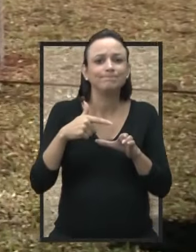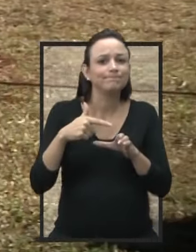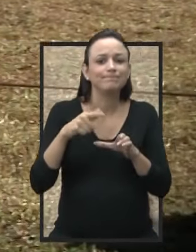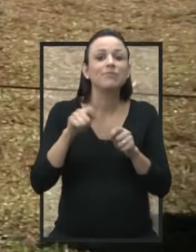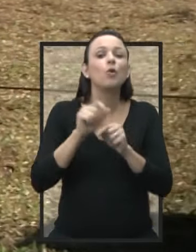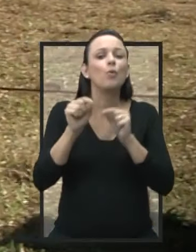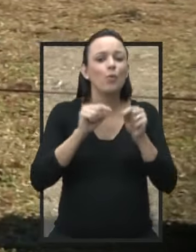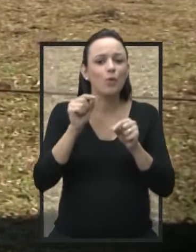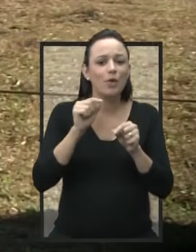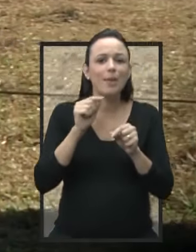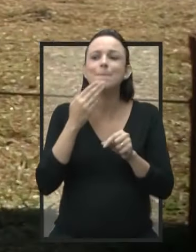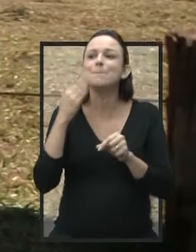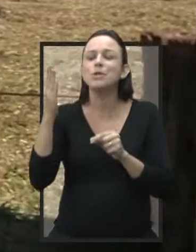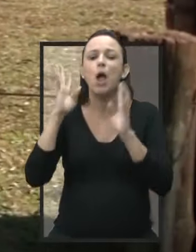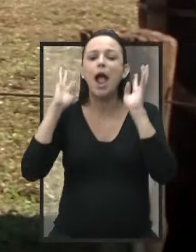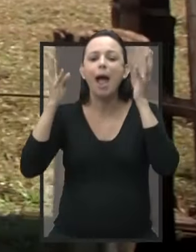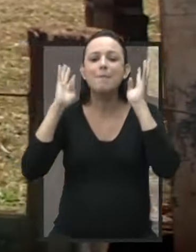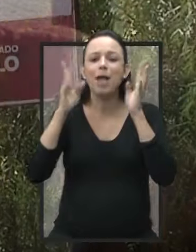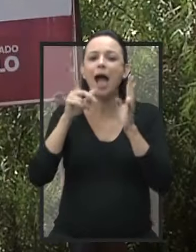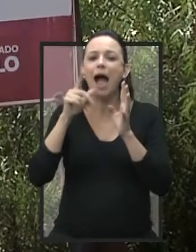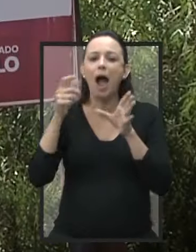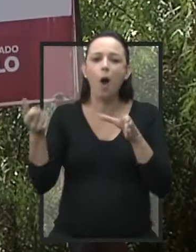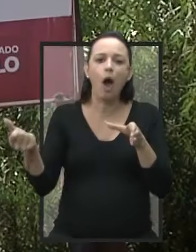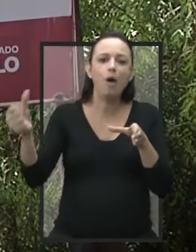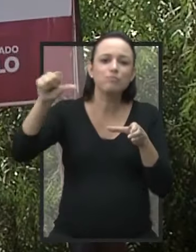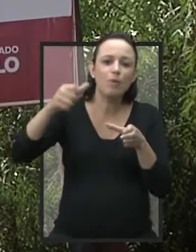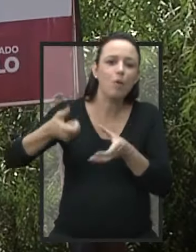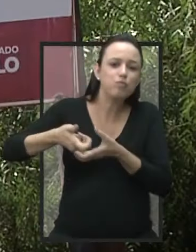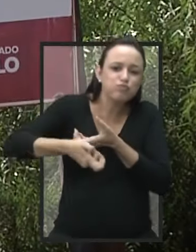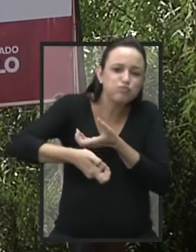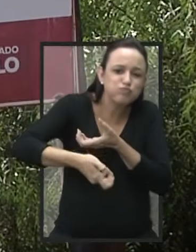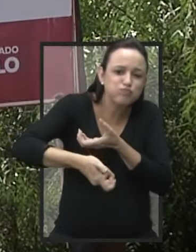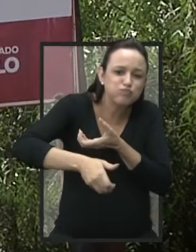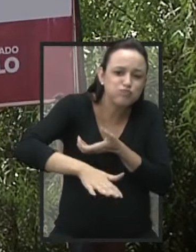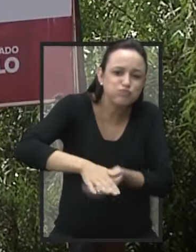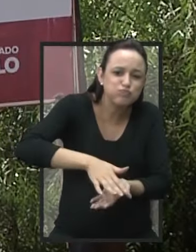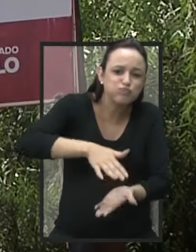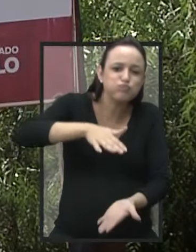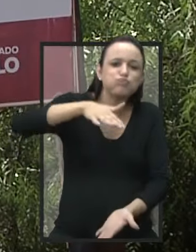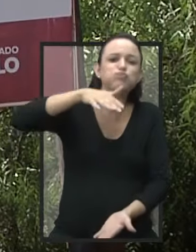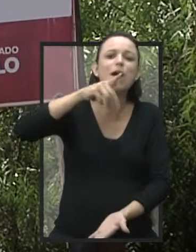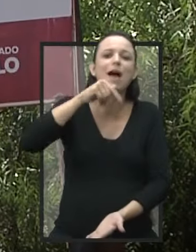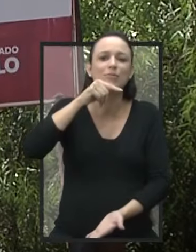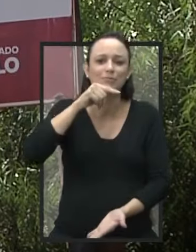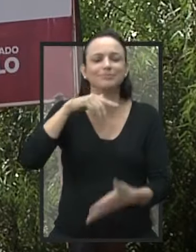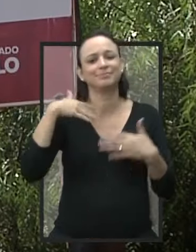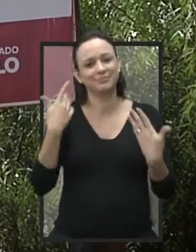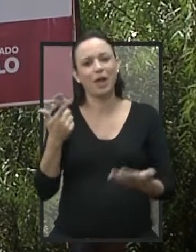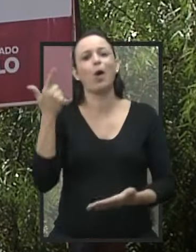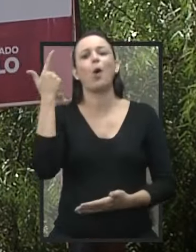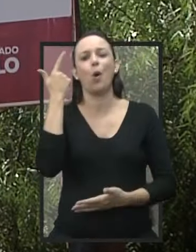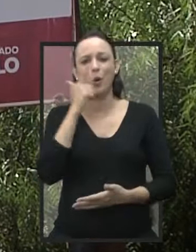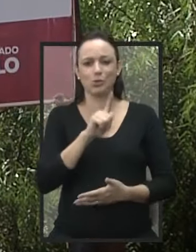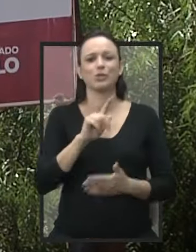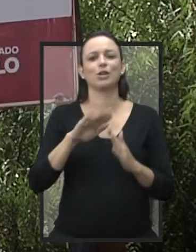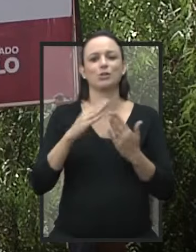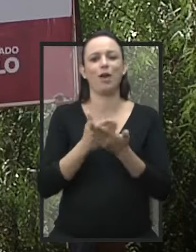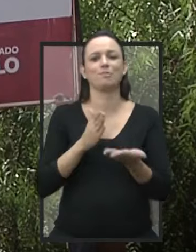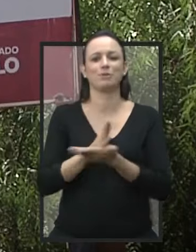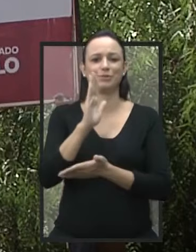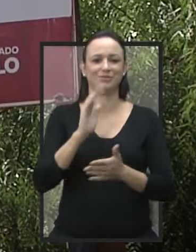Não deu outra. Com a ajuda de caminhões-pipa, Zezinho mandou encher o buraco com água e, claro, o Colégio